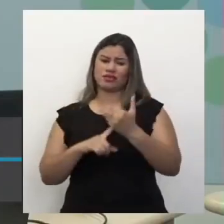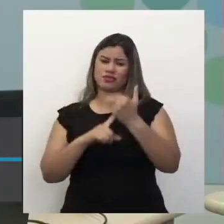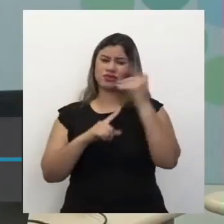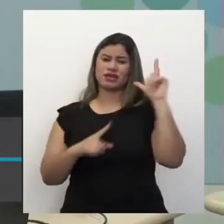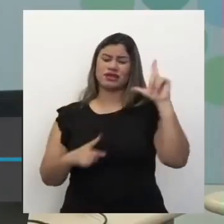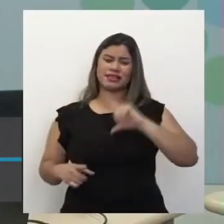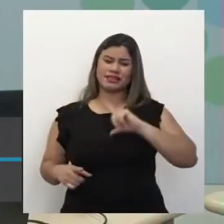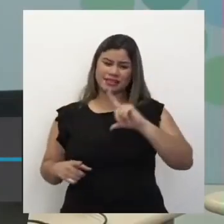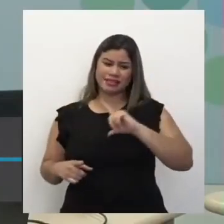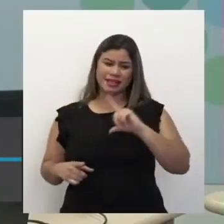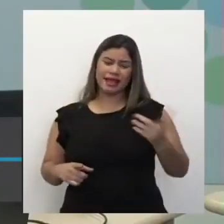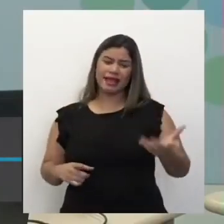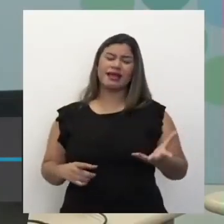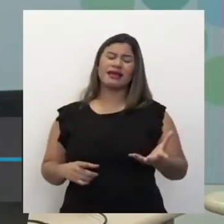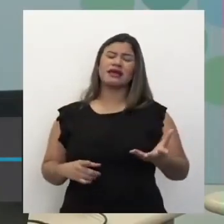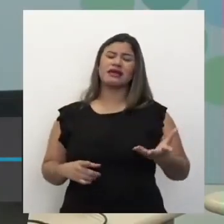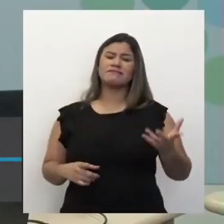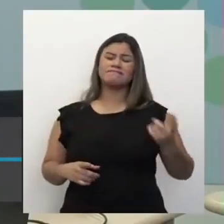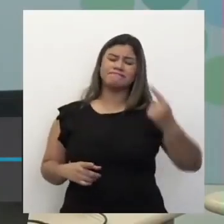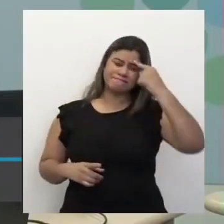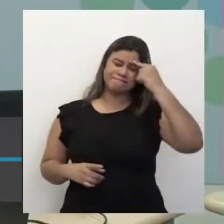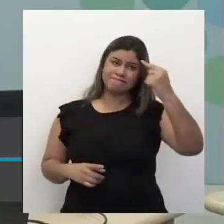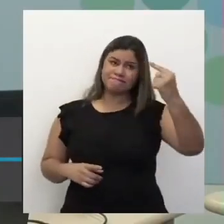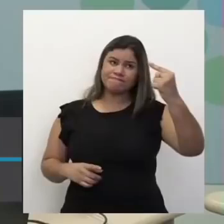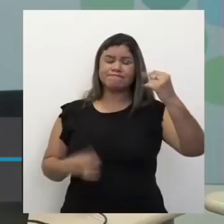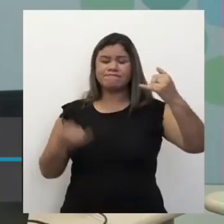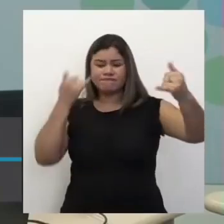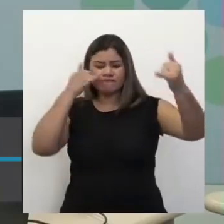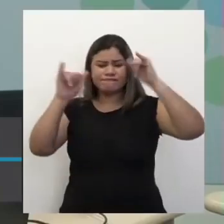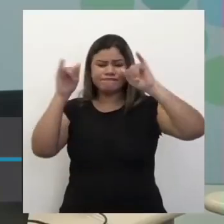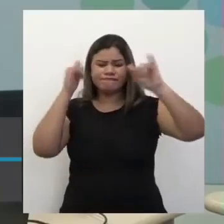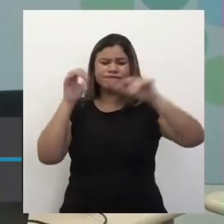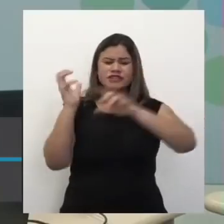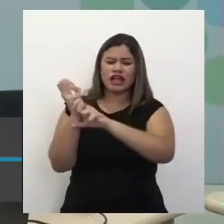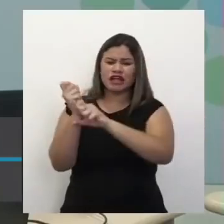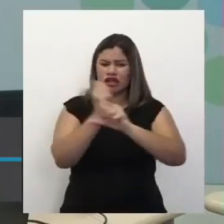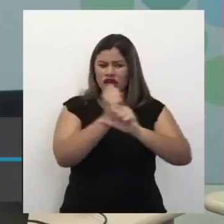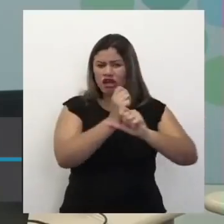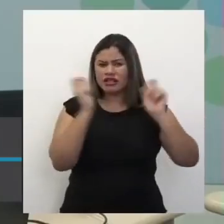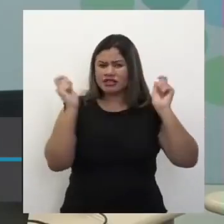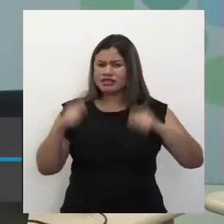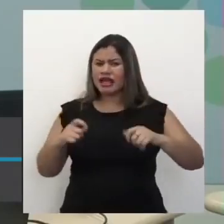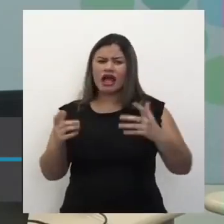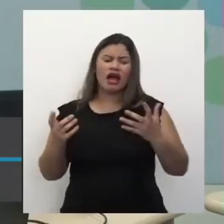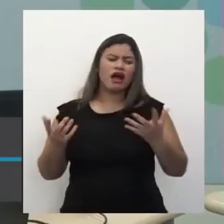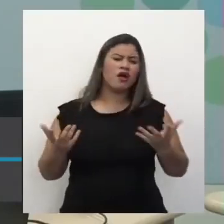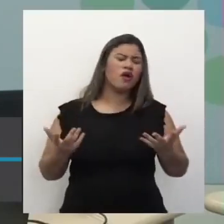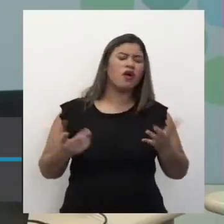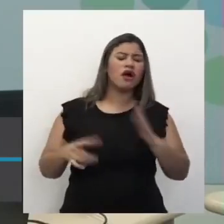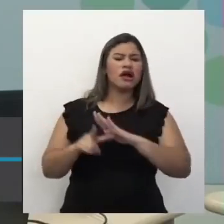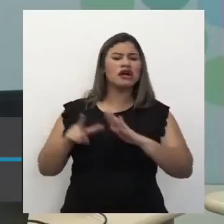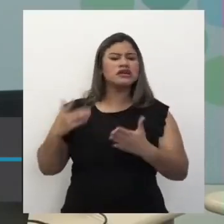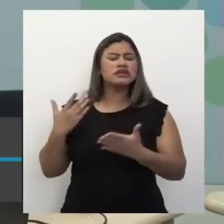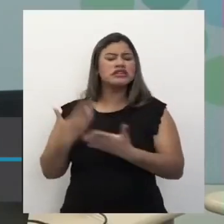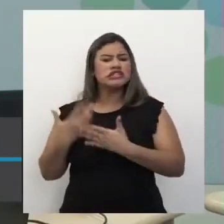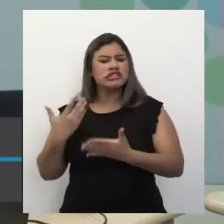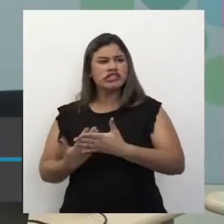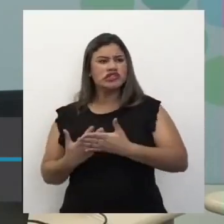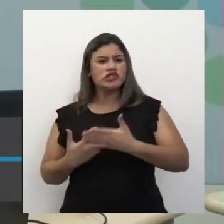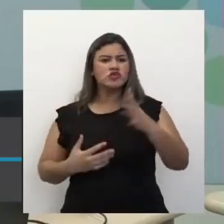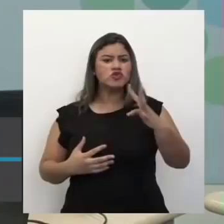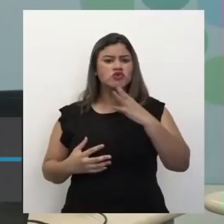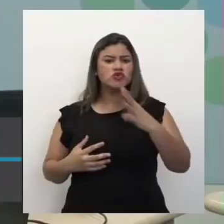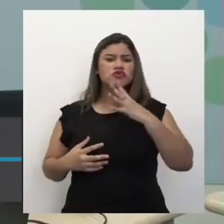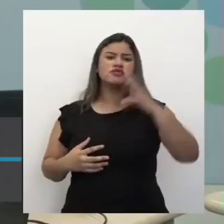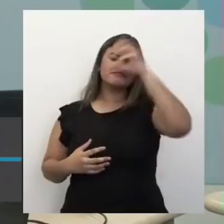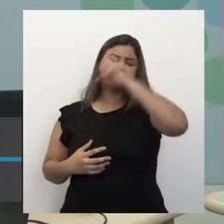existe, né? Será que a gente não pode calcular algumas coisas, né? Será que a gente não tem estudo, não tem conhecimento para